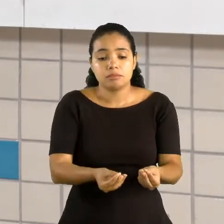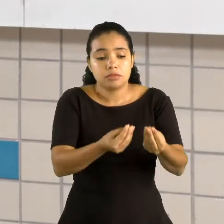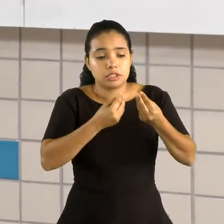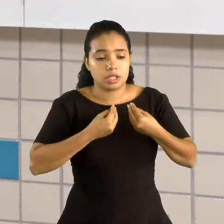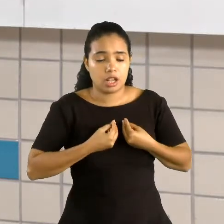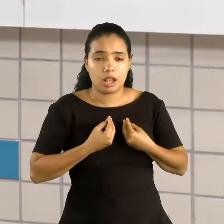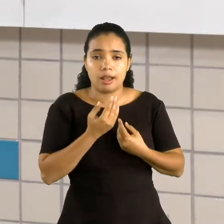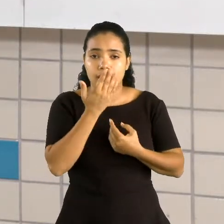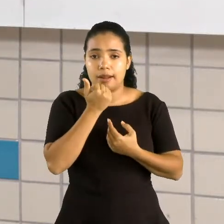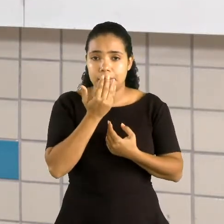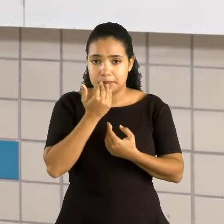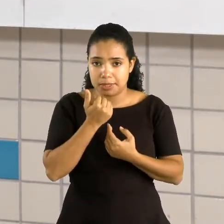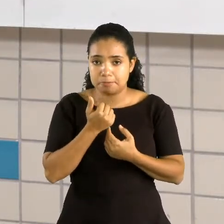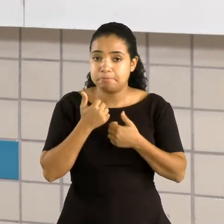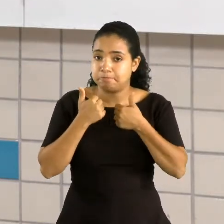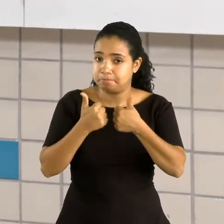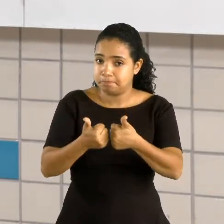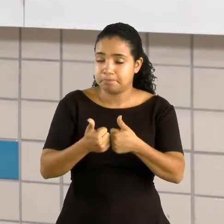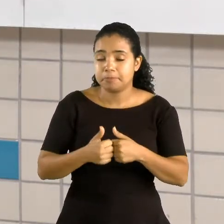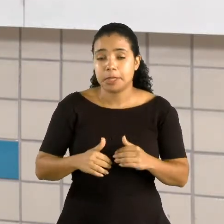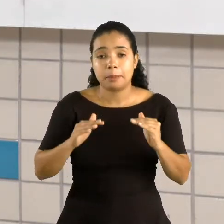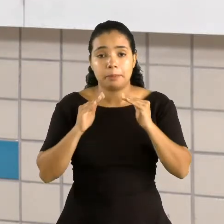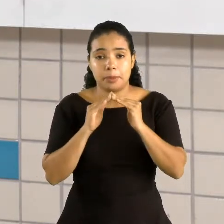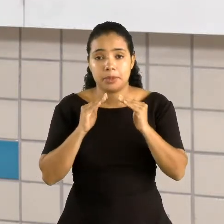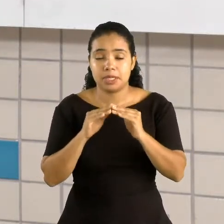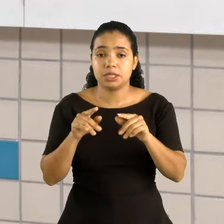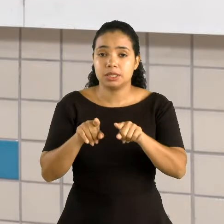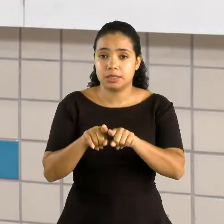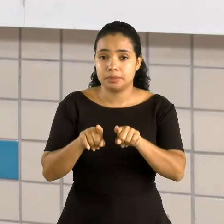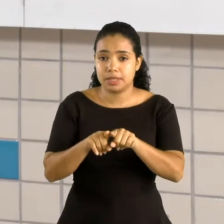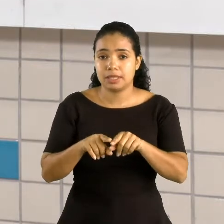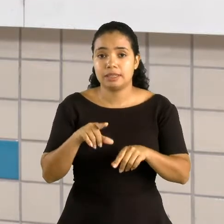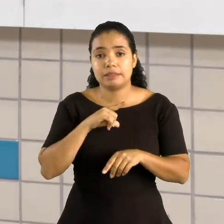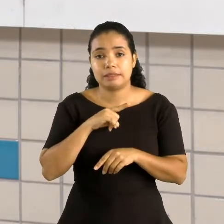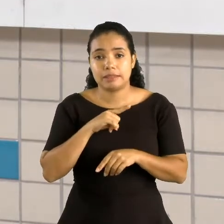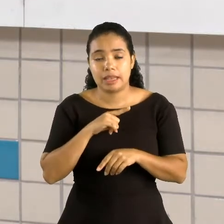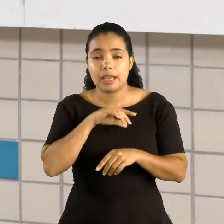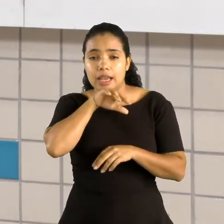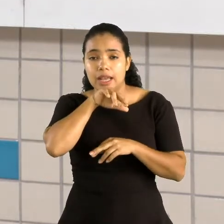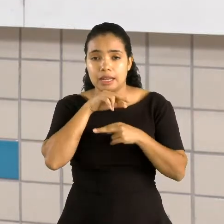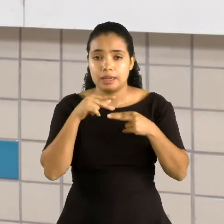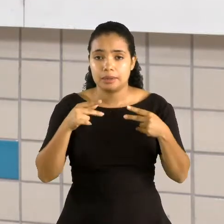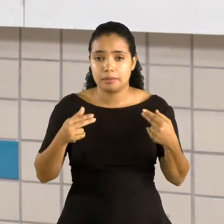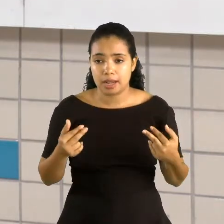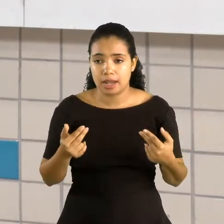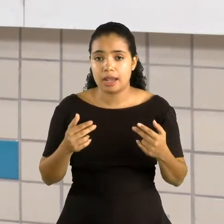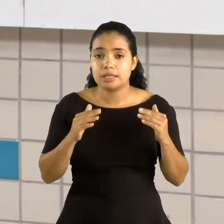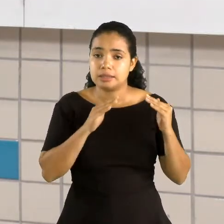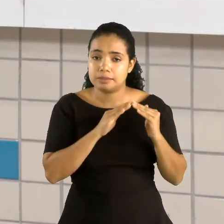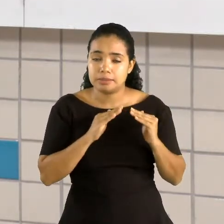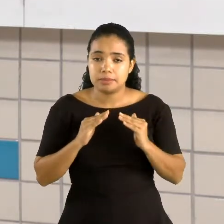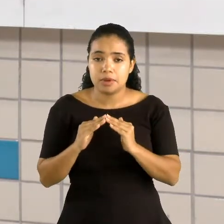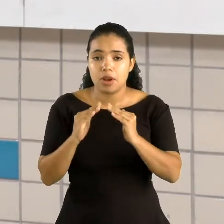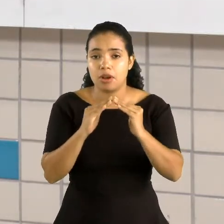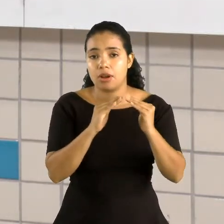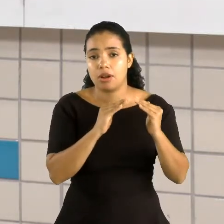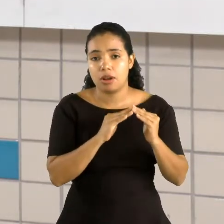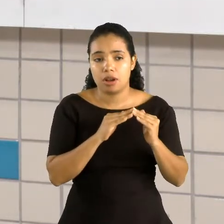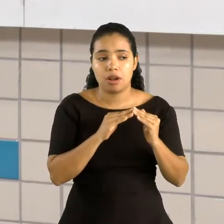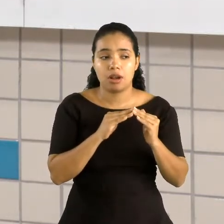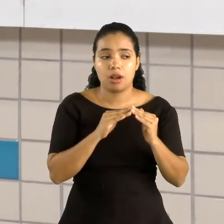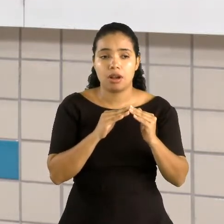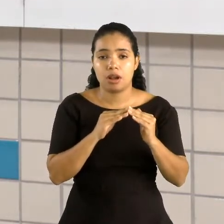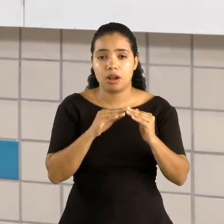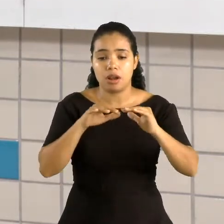tá? Então, de moradia também, né? Tem muitos animais que moram no interior do solo, tem